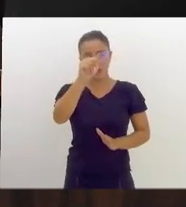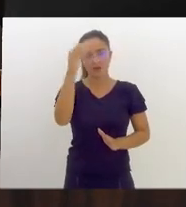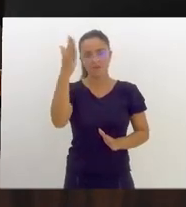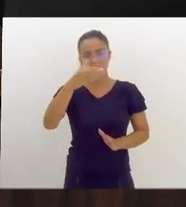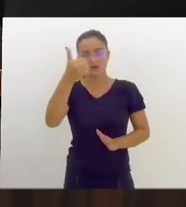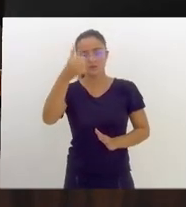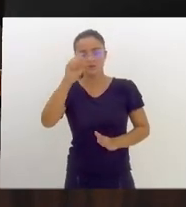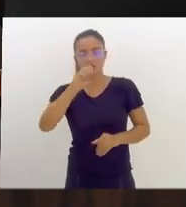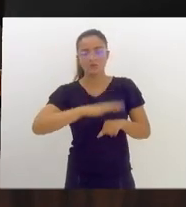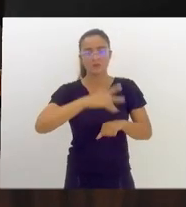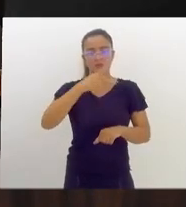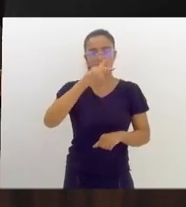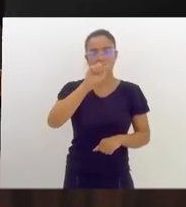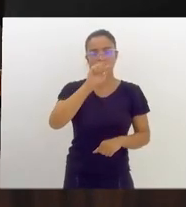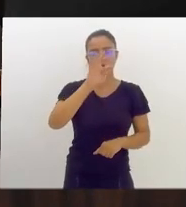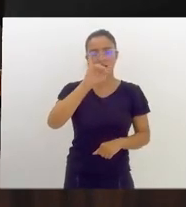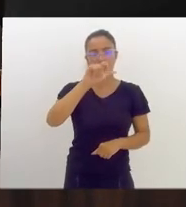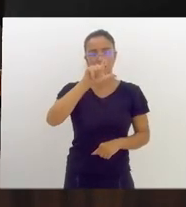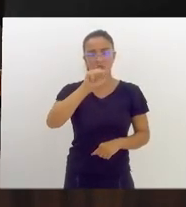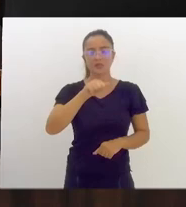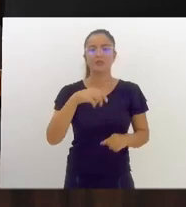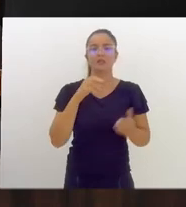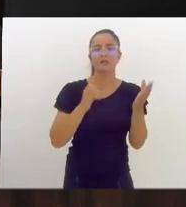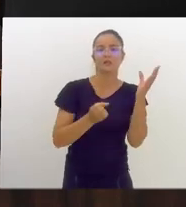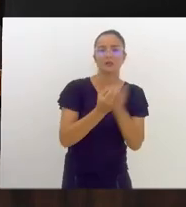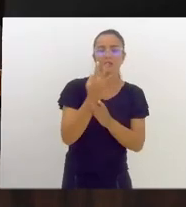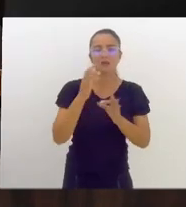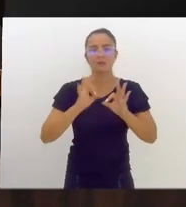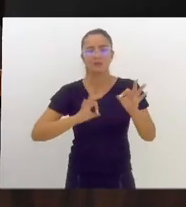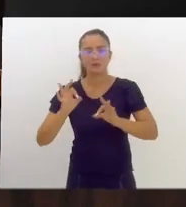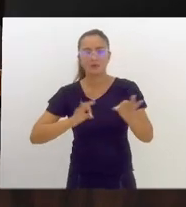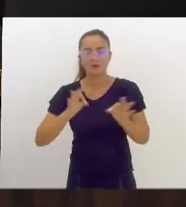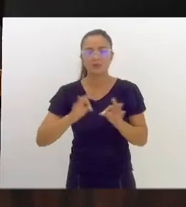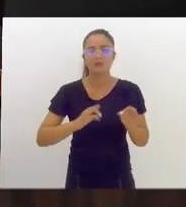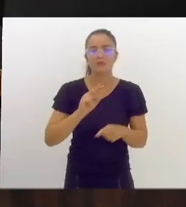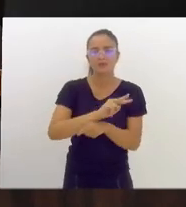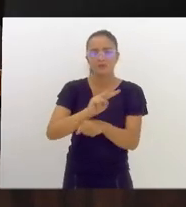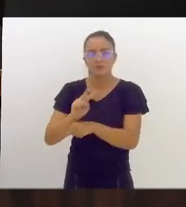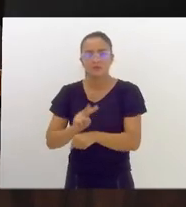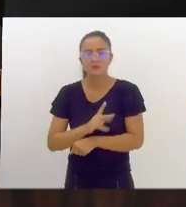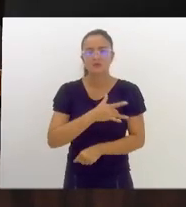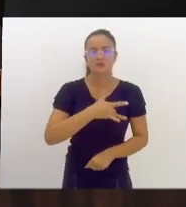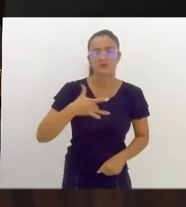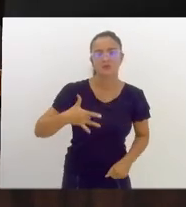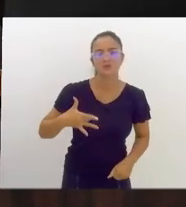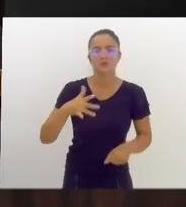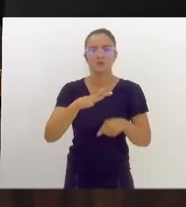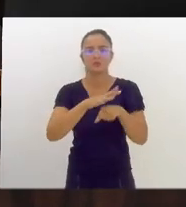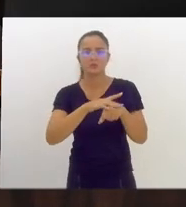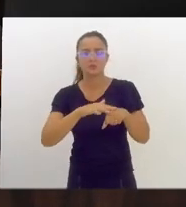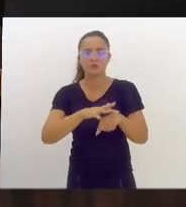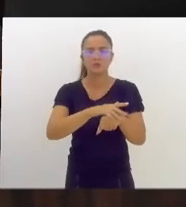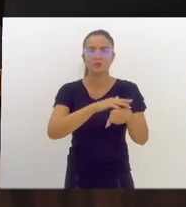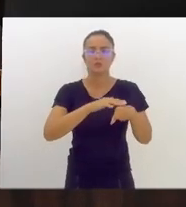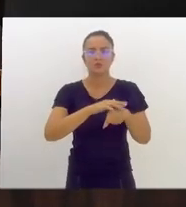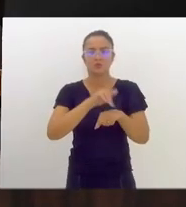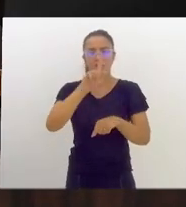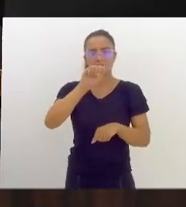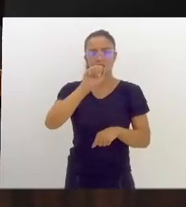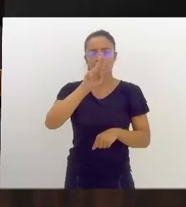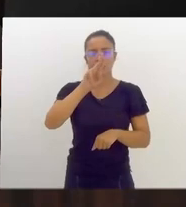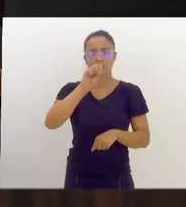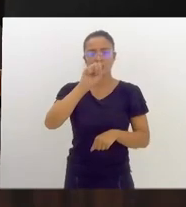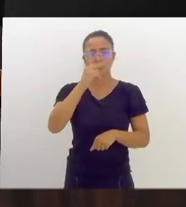Átila Nunes, que dispõe sobre a criação de programa de prevenção da saúde da doença de Gaucher no âmbito do Estado do Rio de